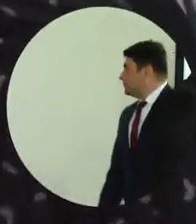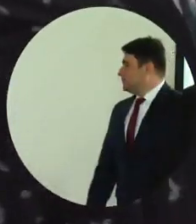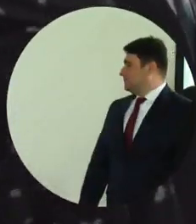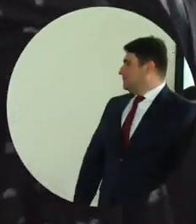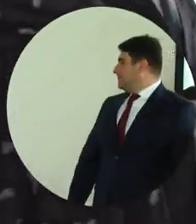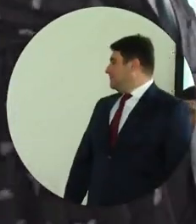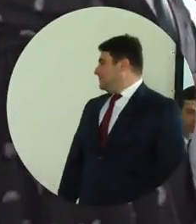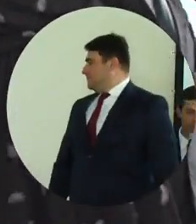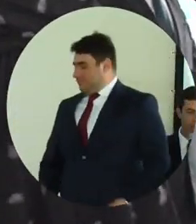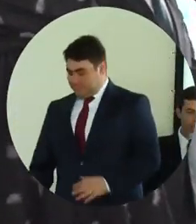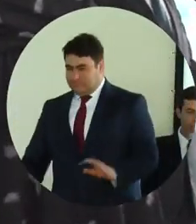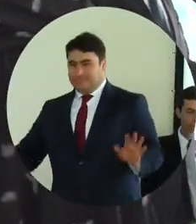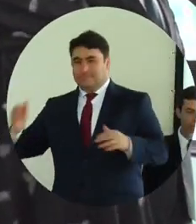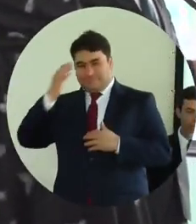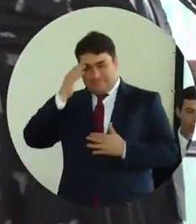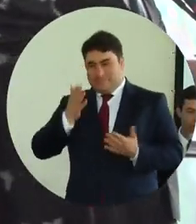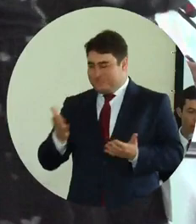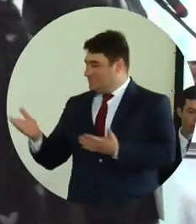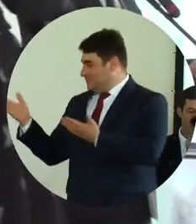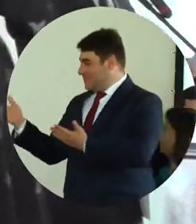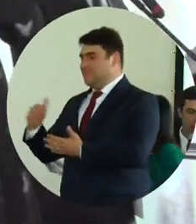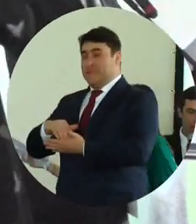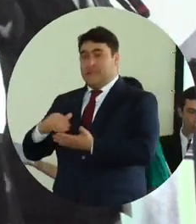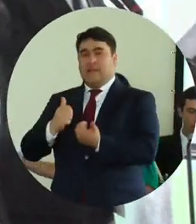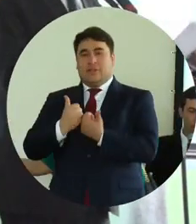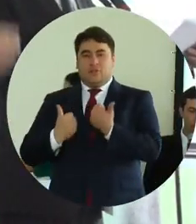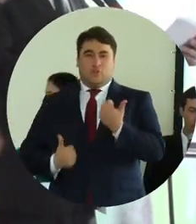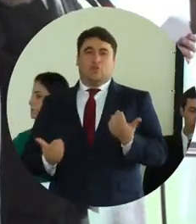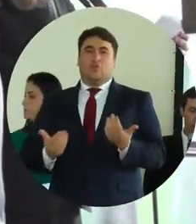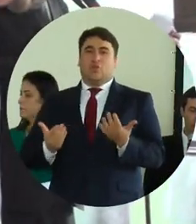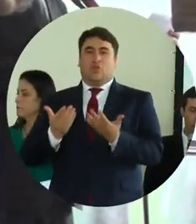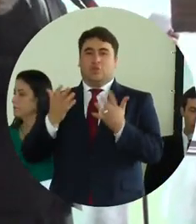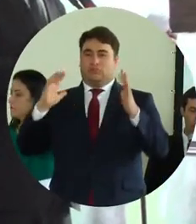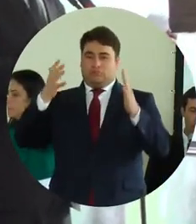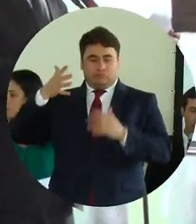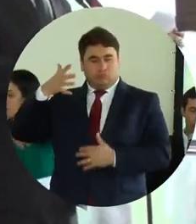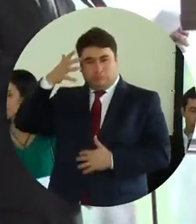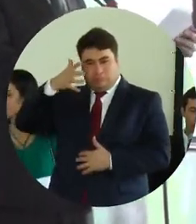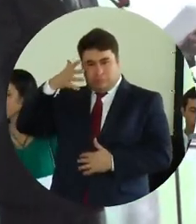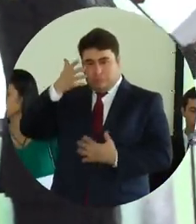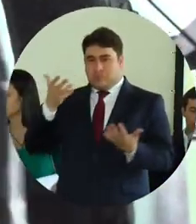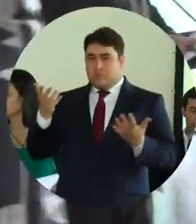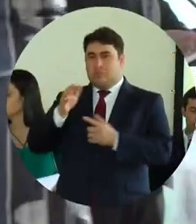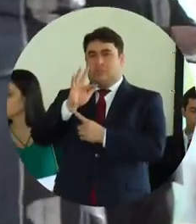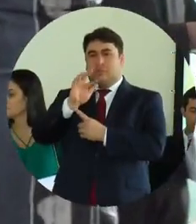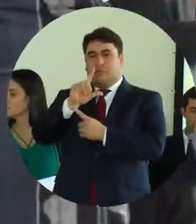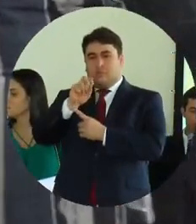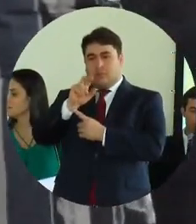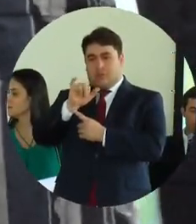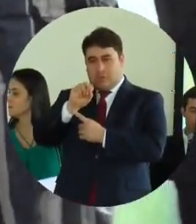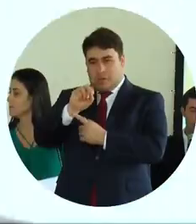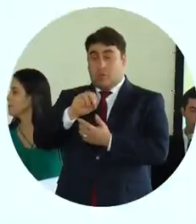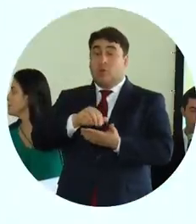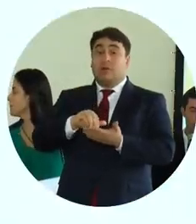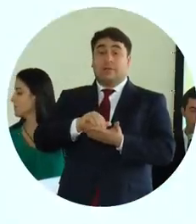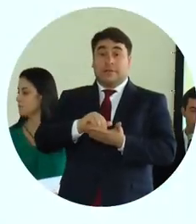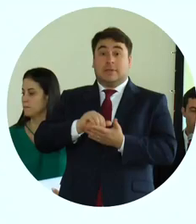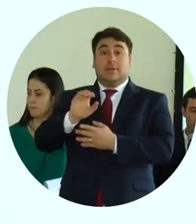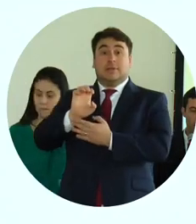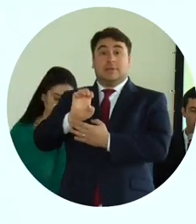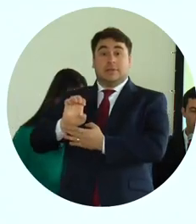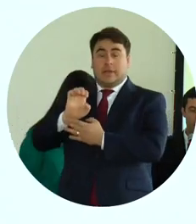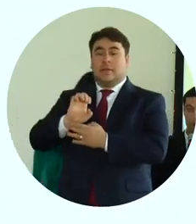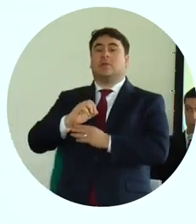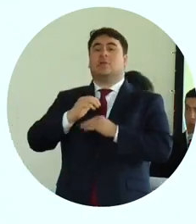Muito obrigado, a senhora secretária adjunta. Agora, para as suas palavras, o senhor Floriano Pêzaro, secretário de Estado